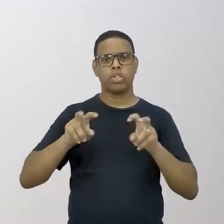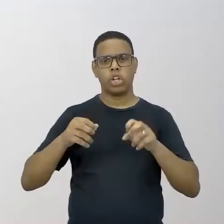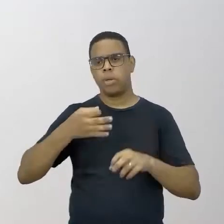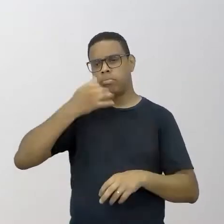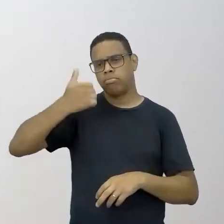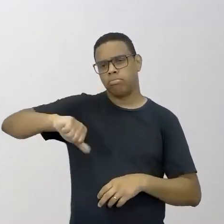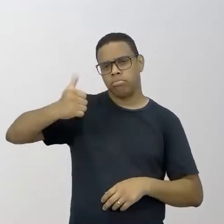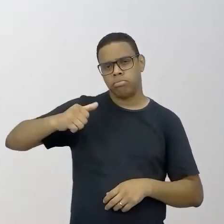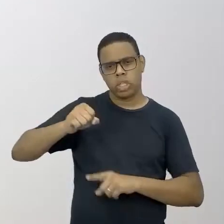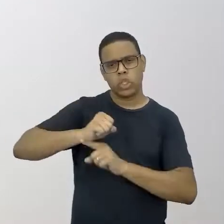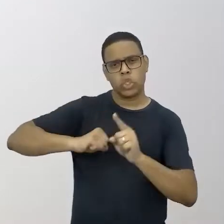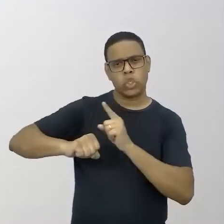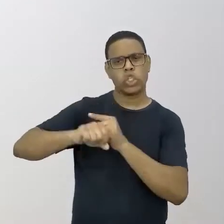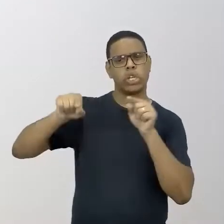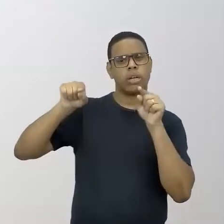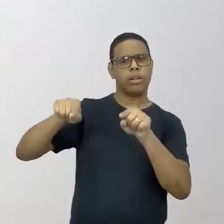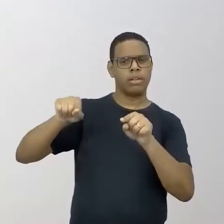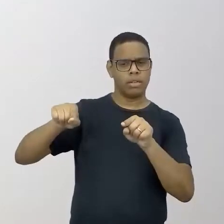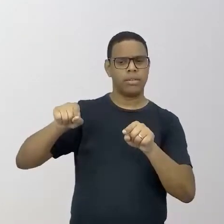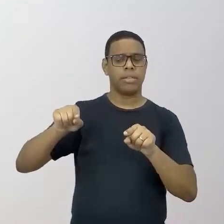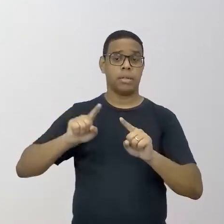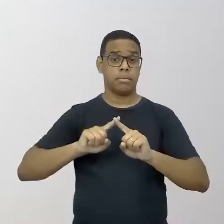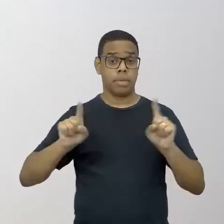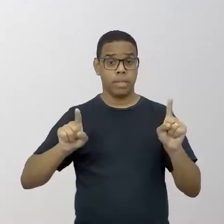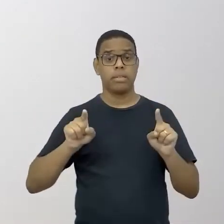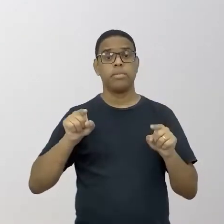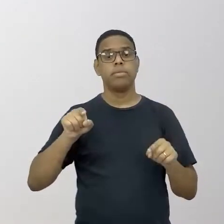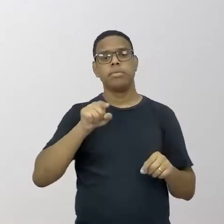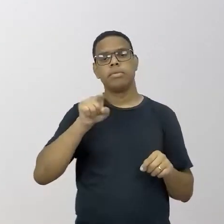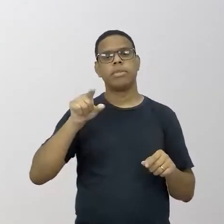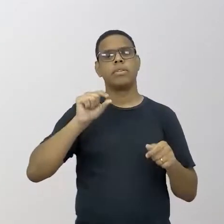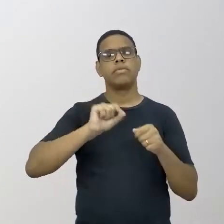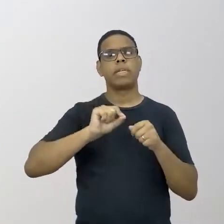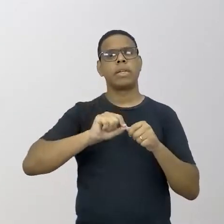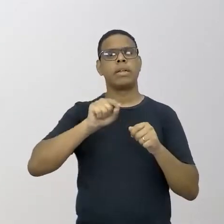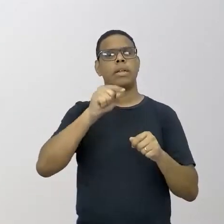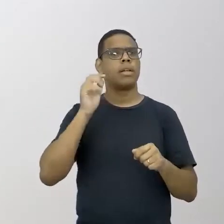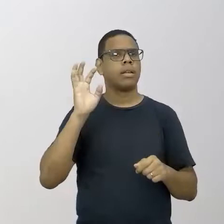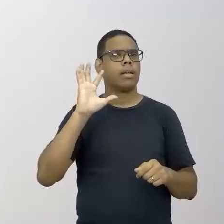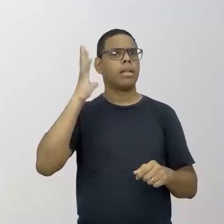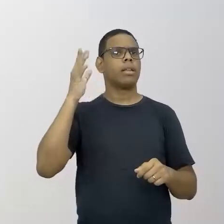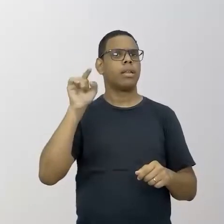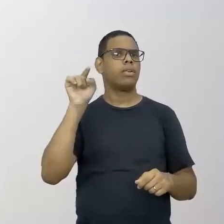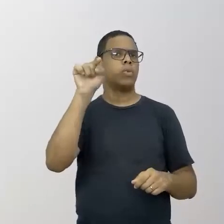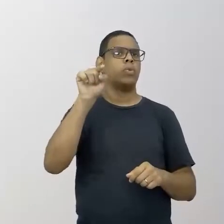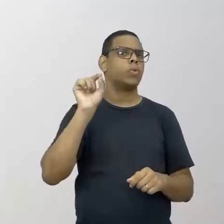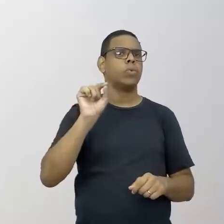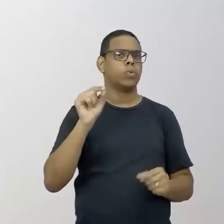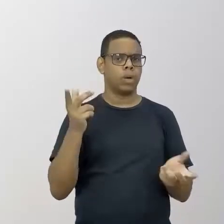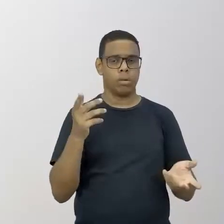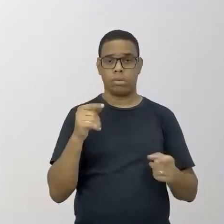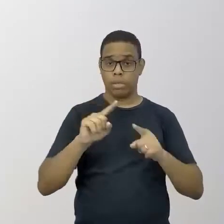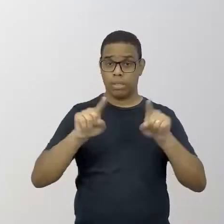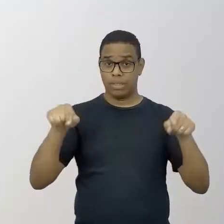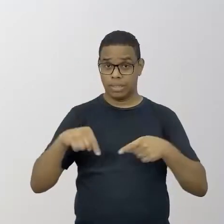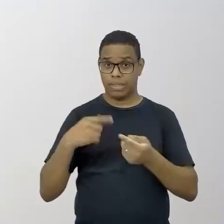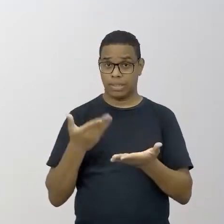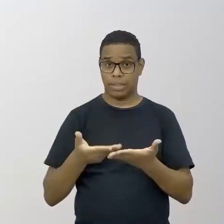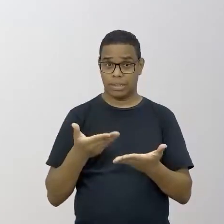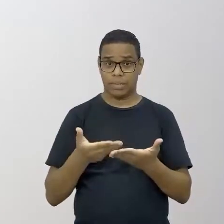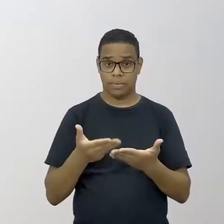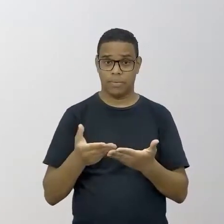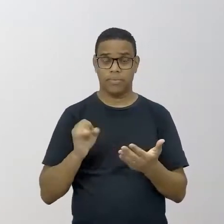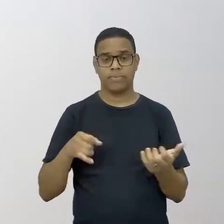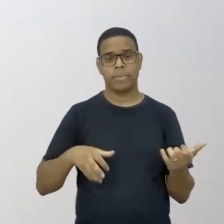social e tudo mais. Só que a grande questão é o que você vai fazer com isso, né? Se você chegar na sala de aula